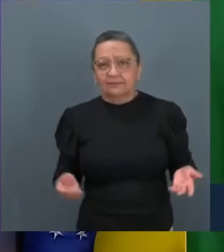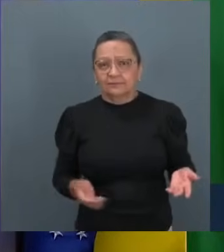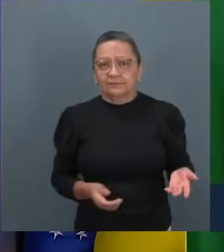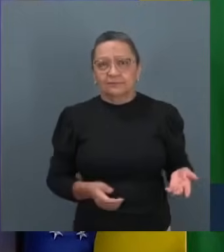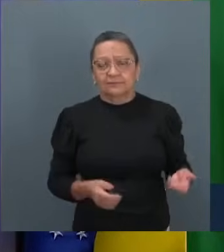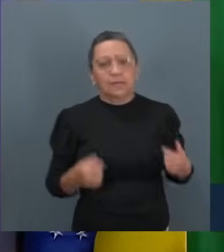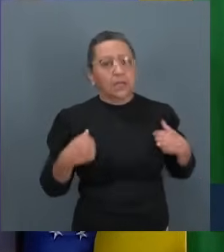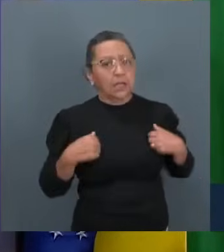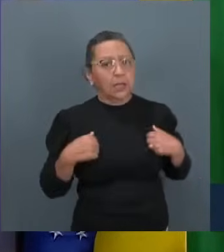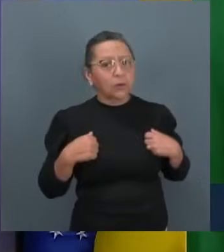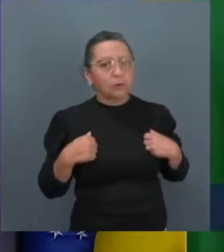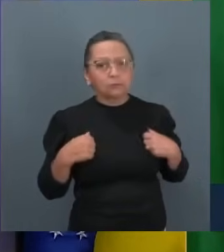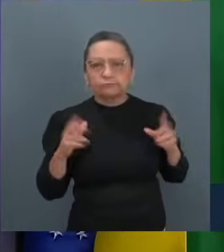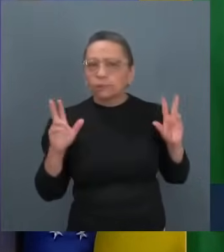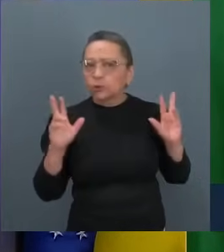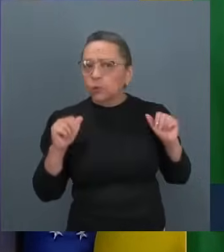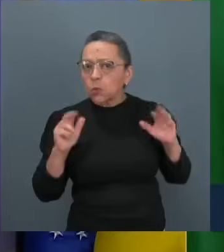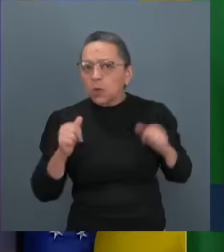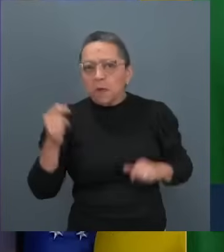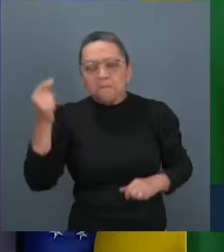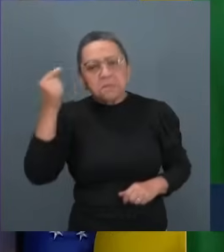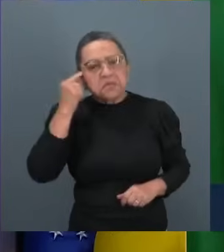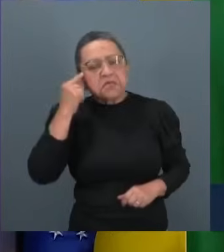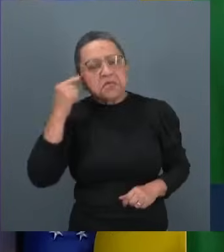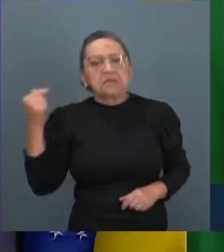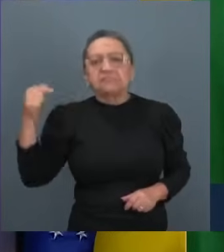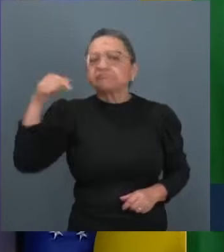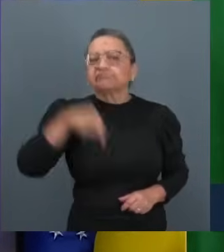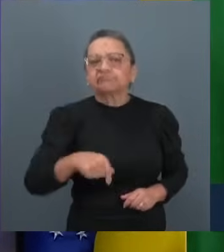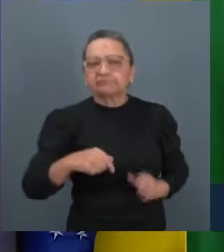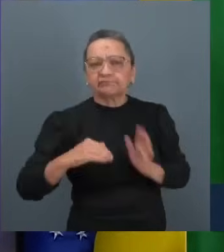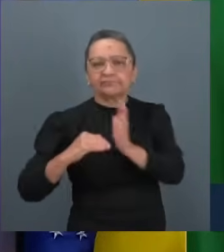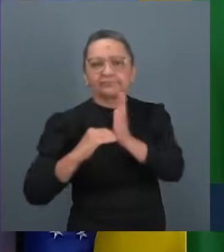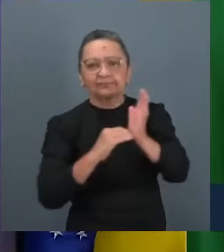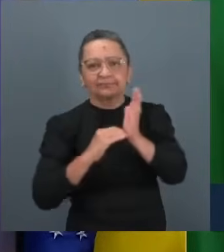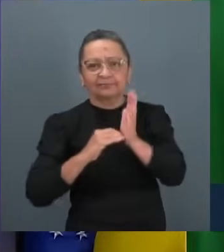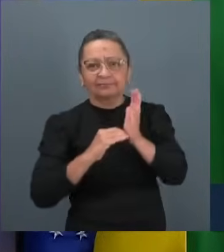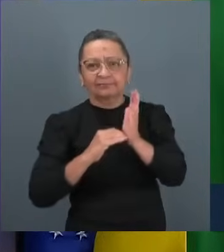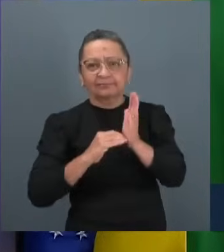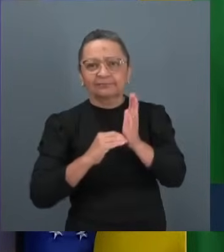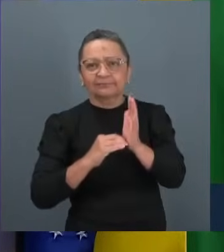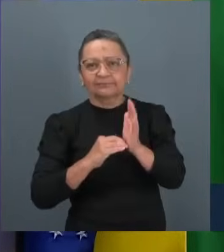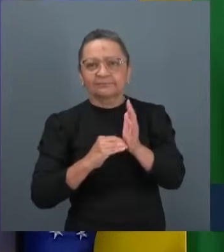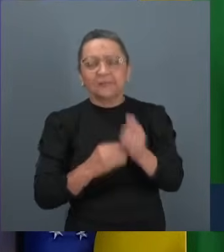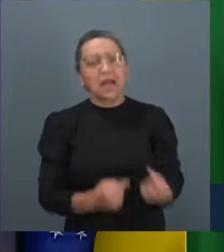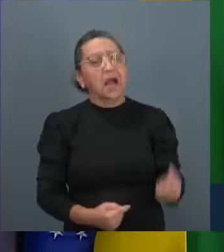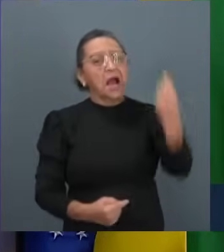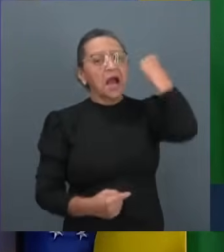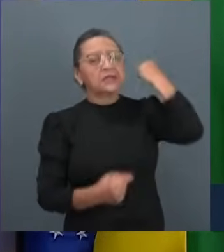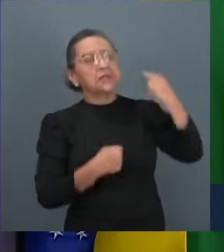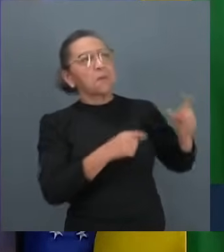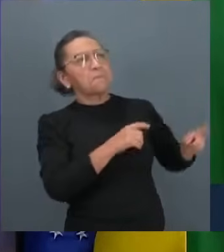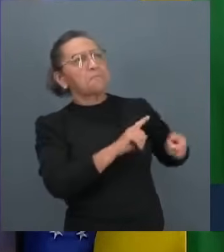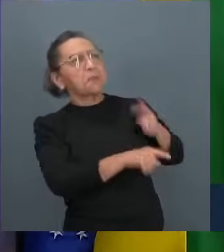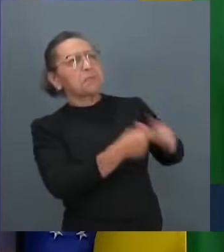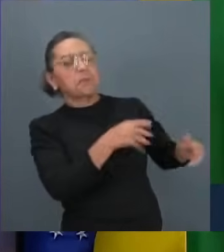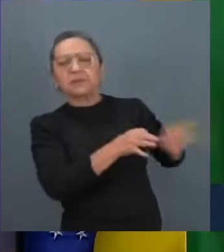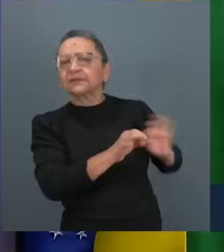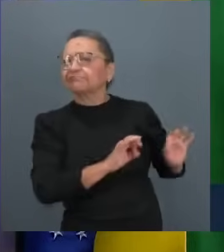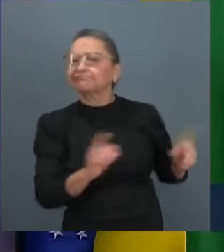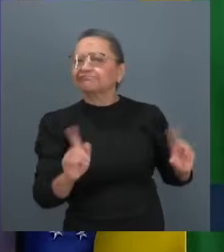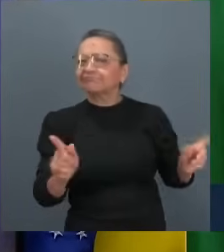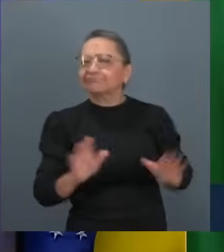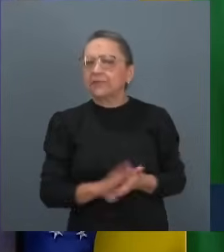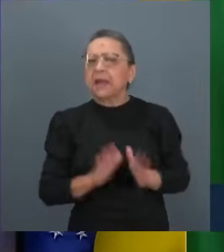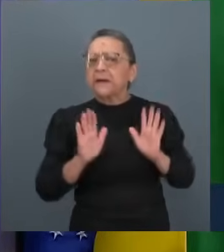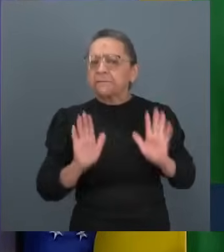Eu jamais esperava estar aqui no Senado Federal, né? Jamais planejei isso, mas